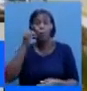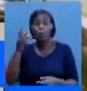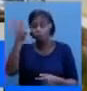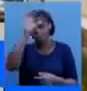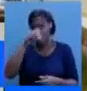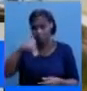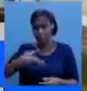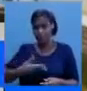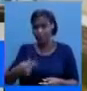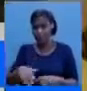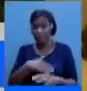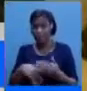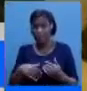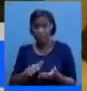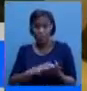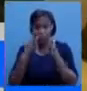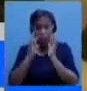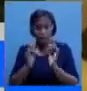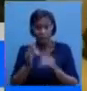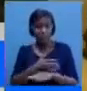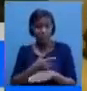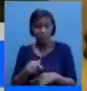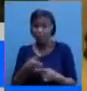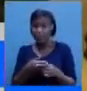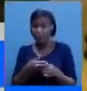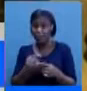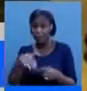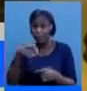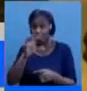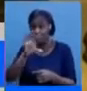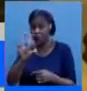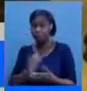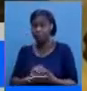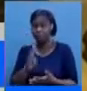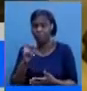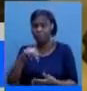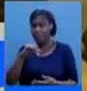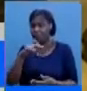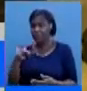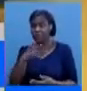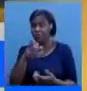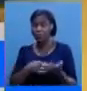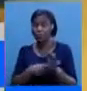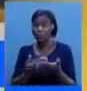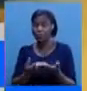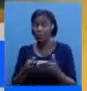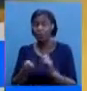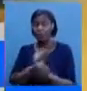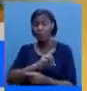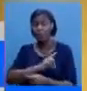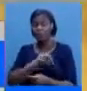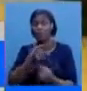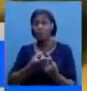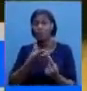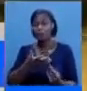MPD tem feito sem acautelar os interesses estratégicos do país. Janir Alfer Almada tomou como referência as privatizações dos